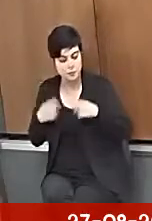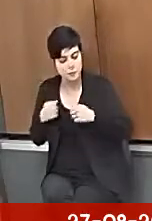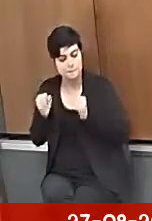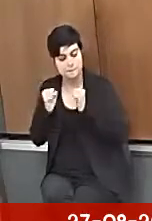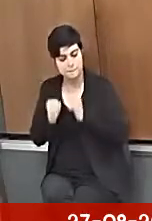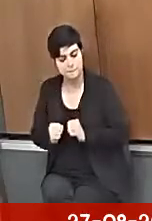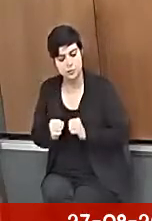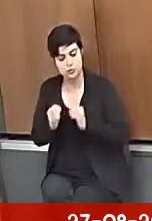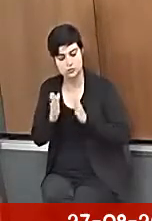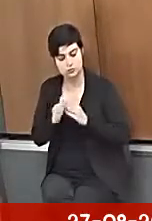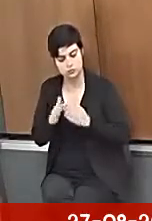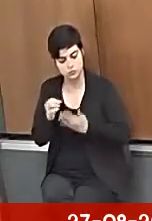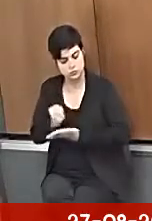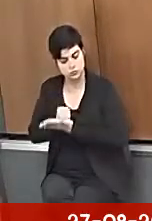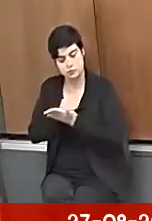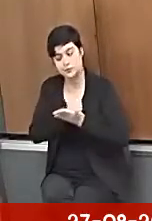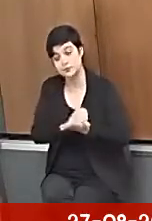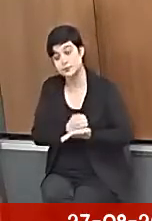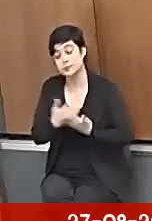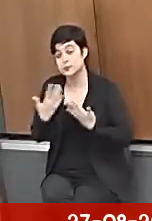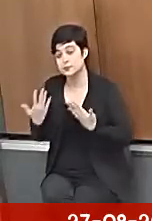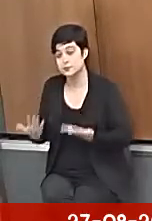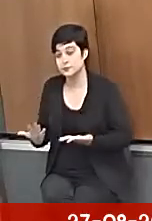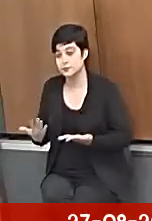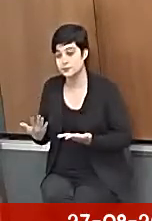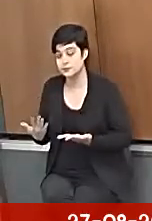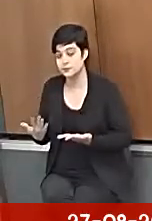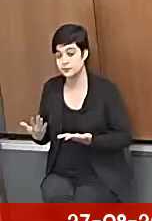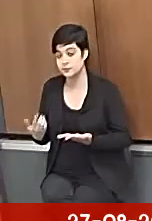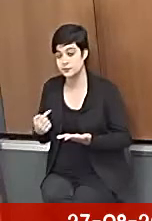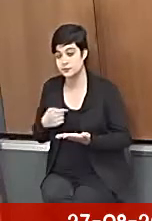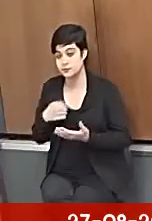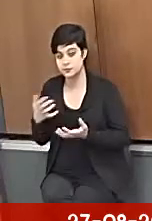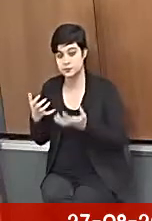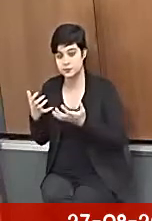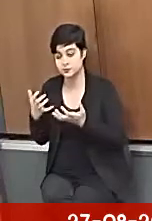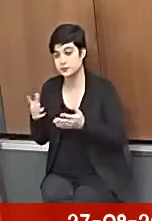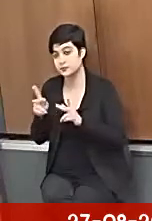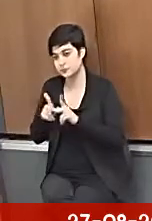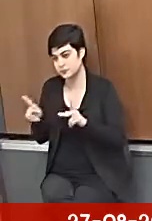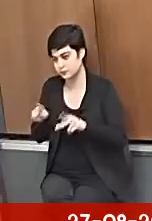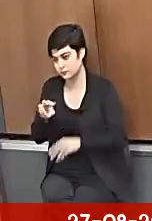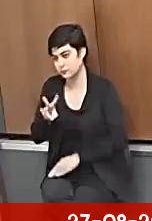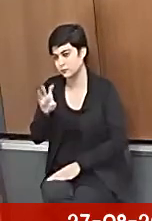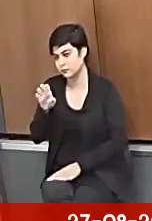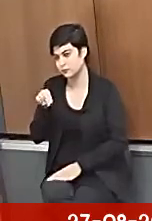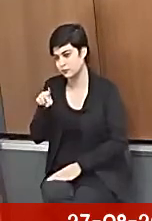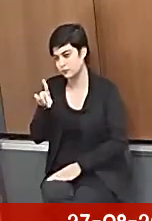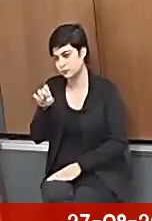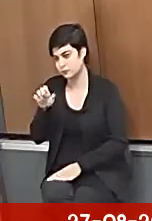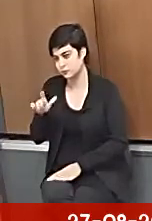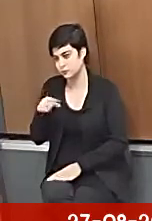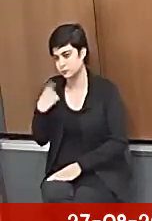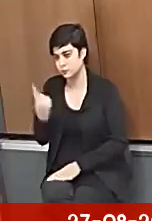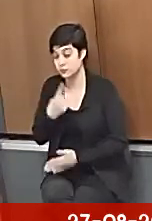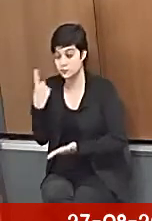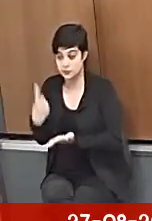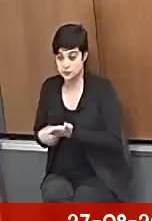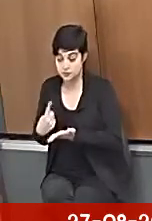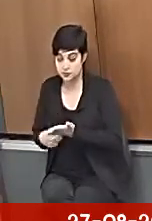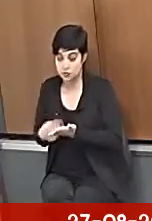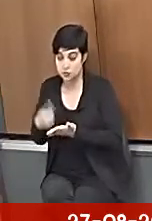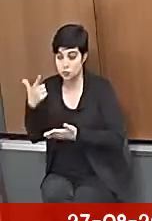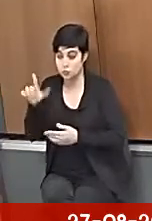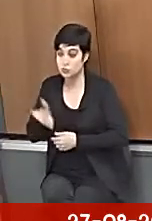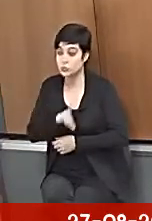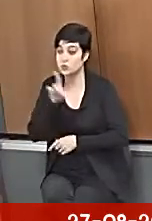contar comigo eu espero o professor wendell a gente marcar uma uma outra dessa e trazer o pessoal